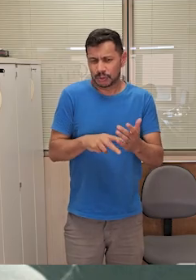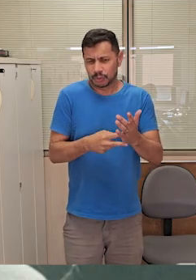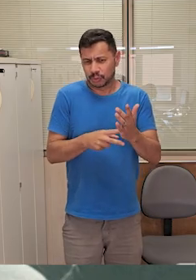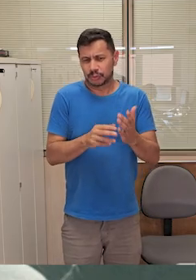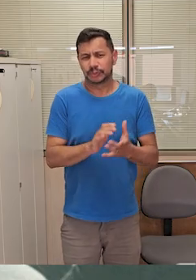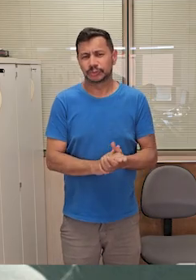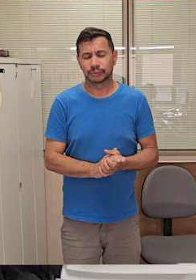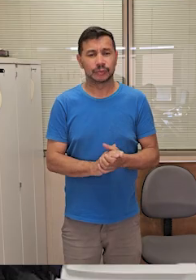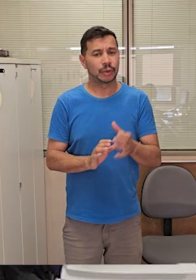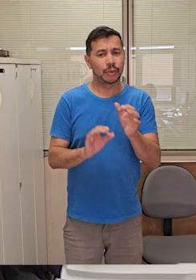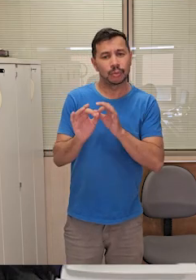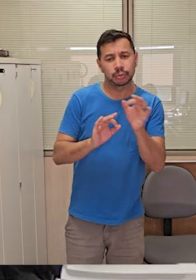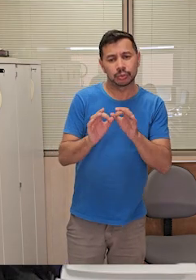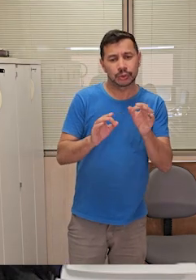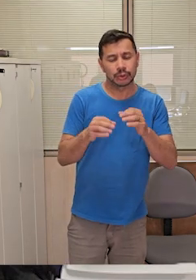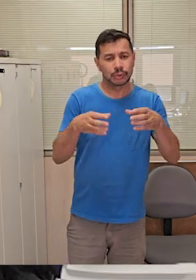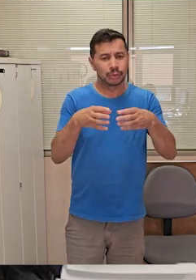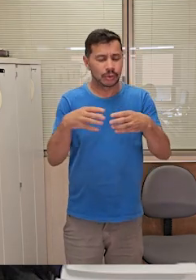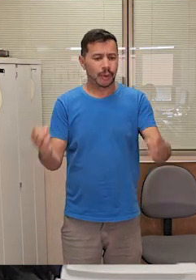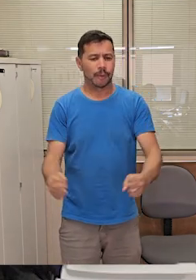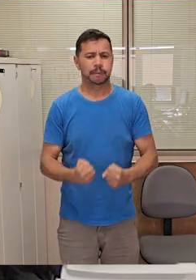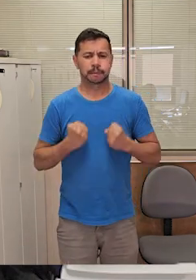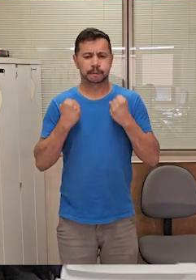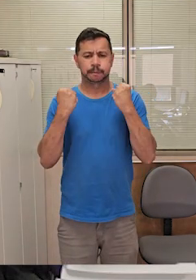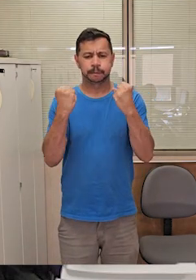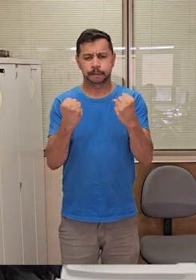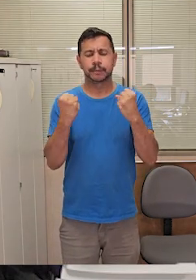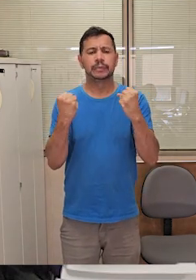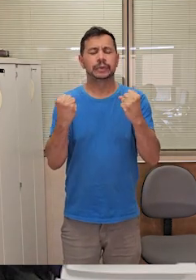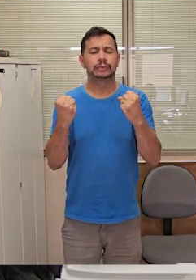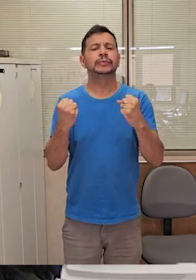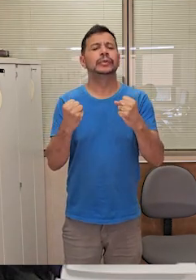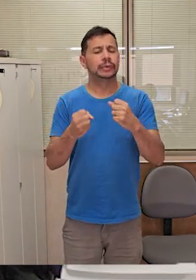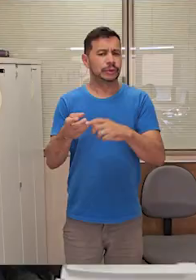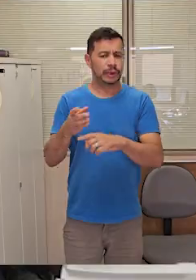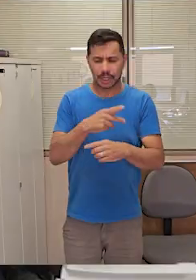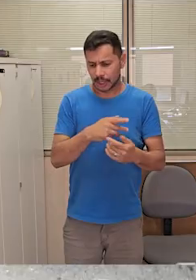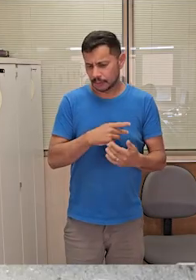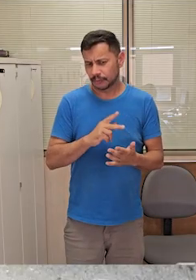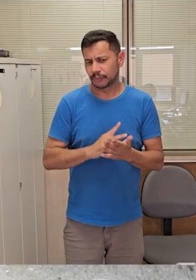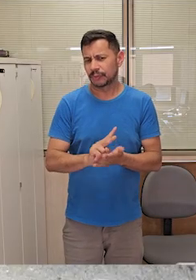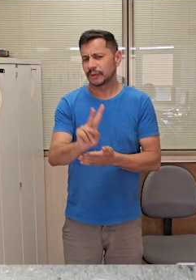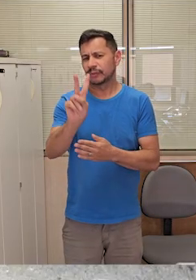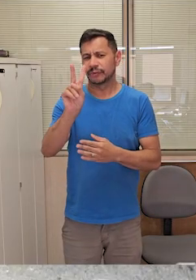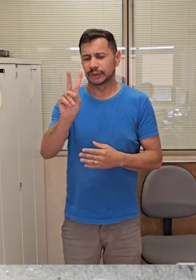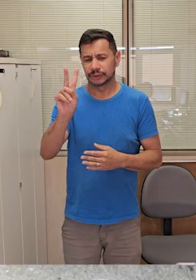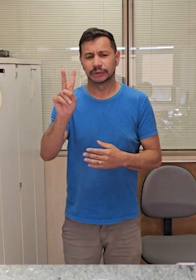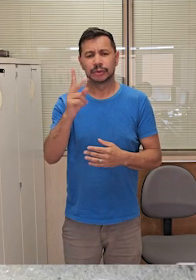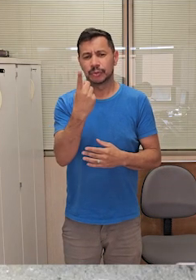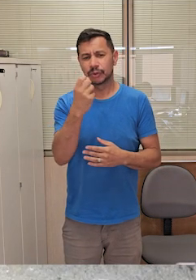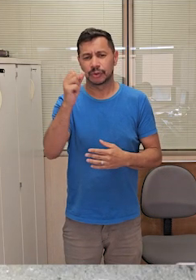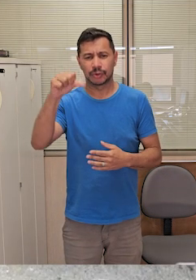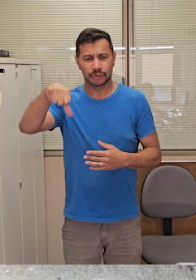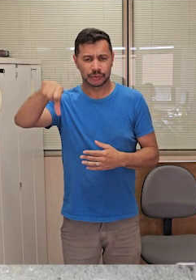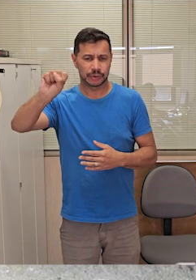o movimento sindical. Foi um dos idealizadores da chapa Força Operária, que foi a oposição na época, e assumiu a presidência